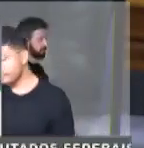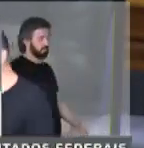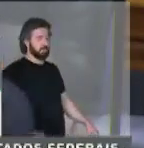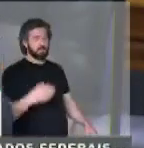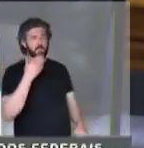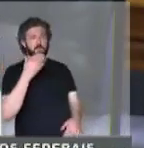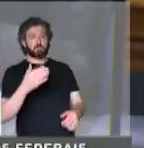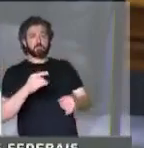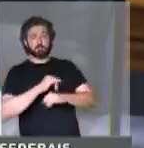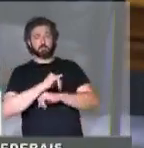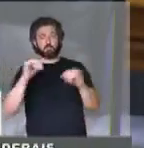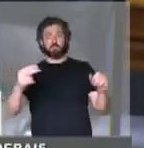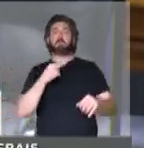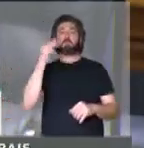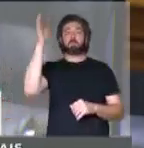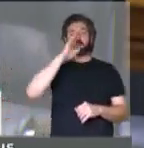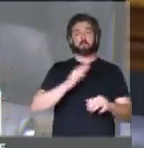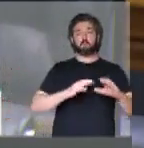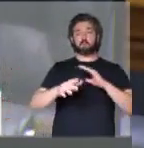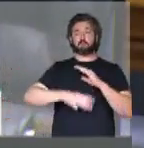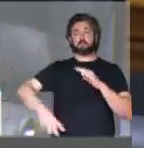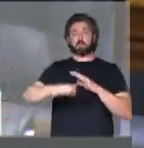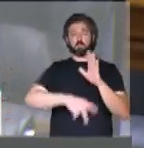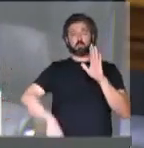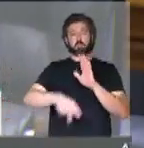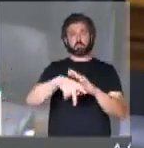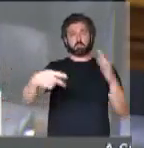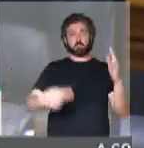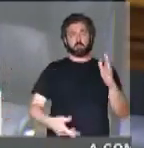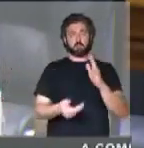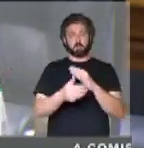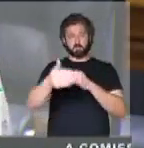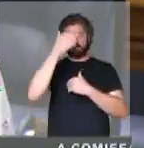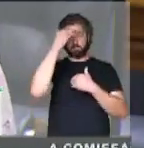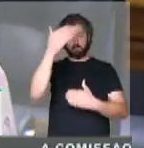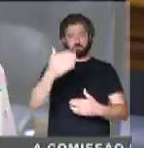pronunciamento veiculado na Voz do Brasil e também nos meios de comunicação dessa casa. Obrigada, senhor presidente.